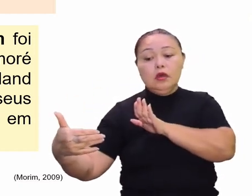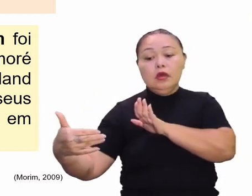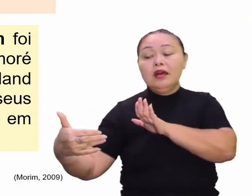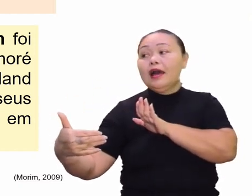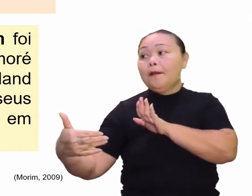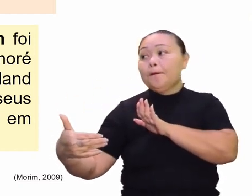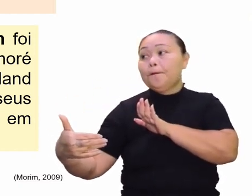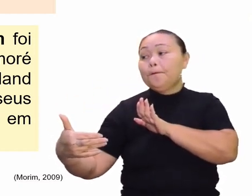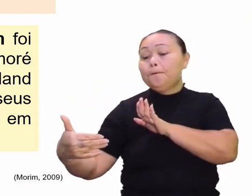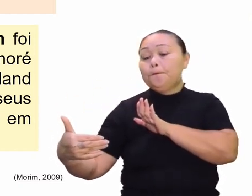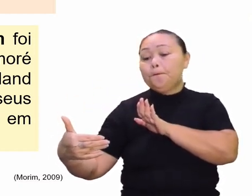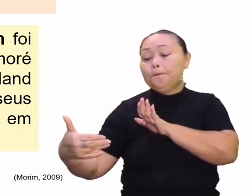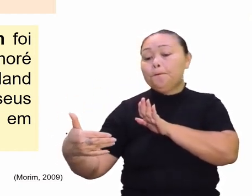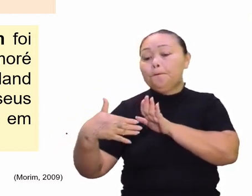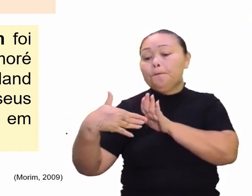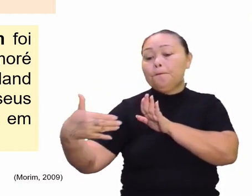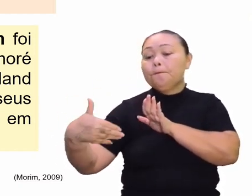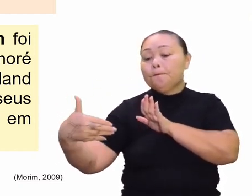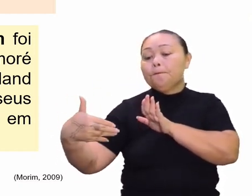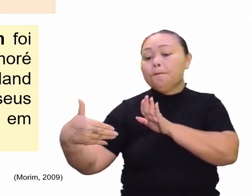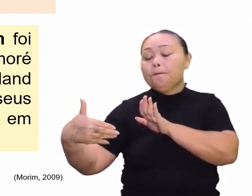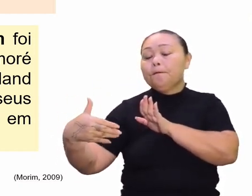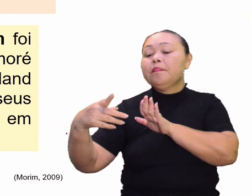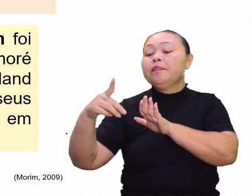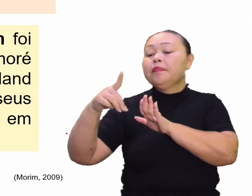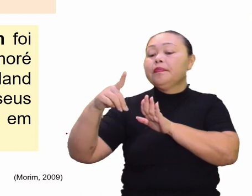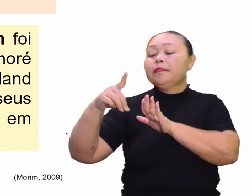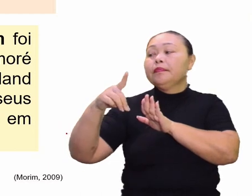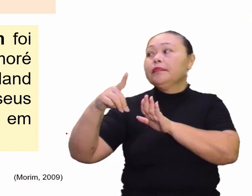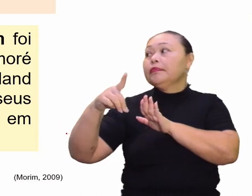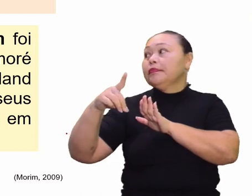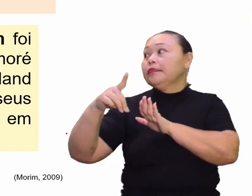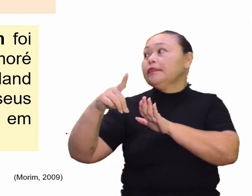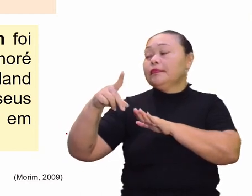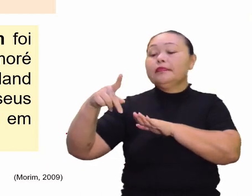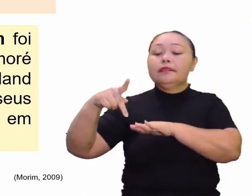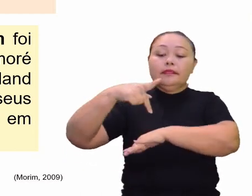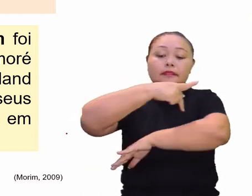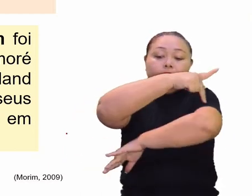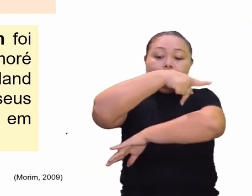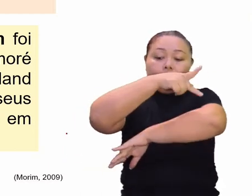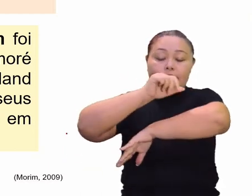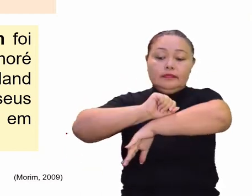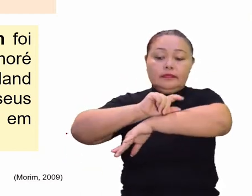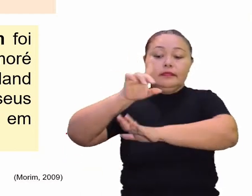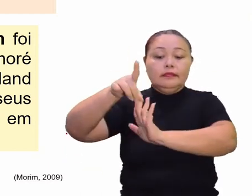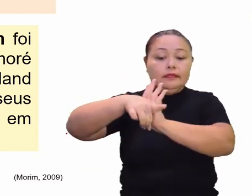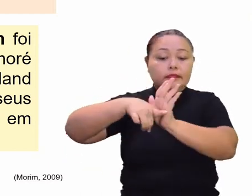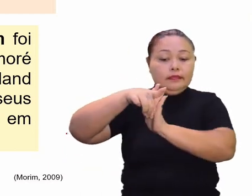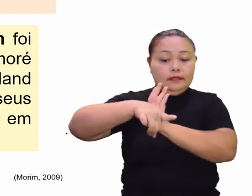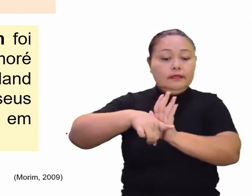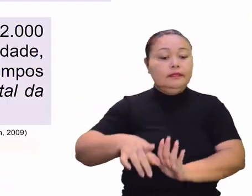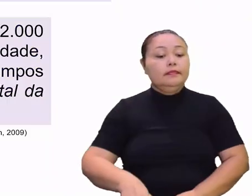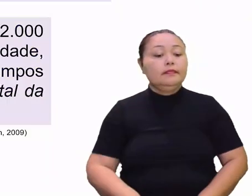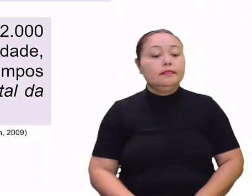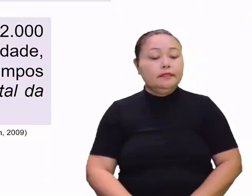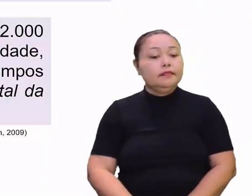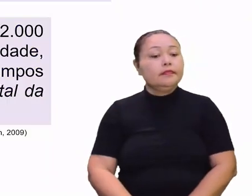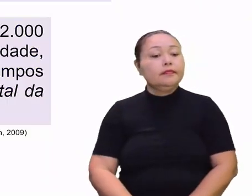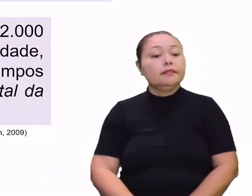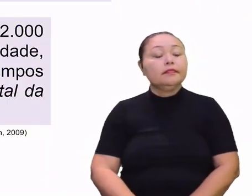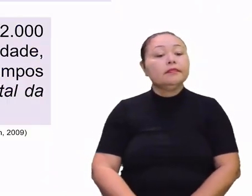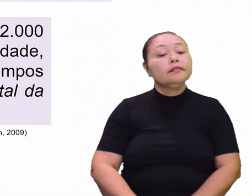da... Passa ali bem em frente à Praça do Trem, né? Isso mesmo. Beleza.